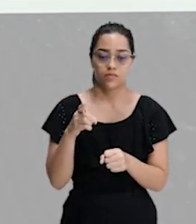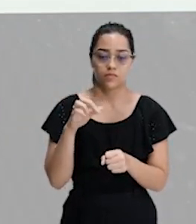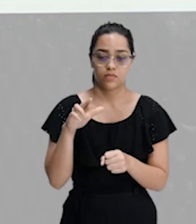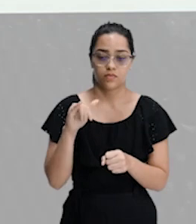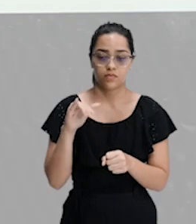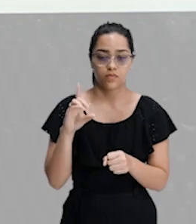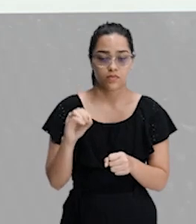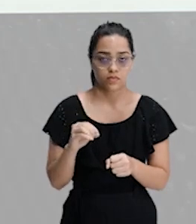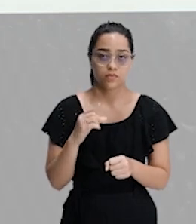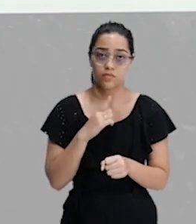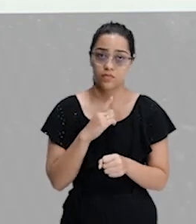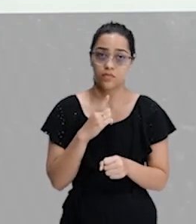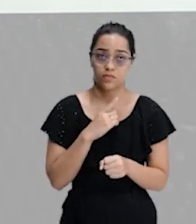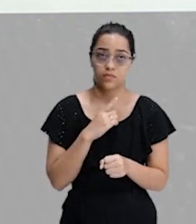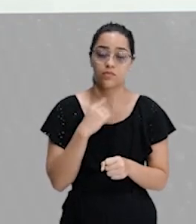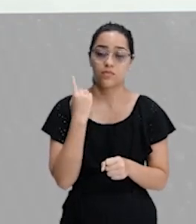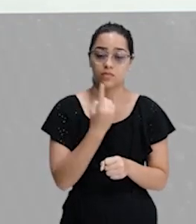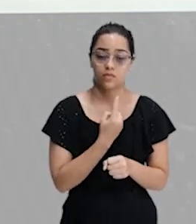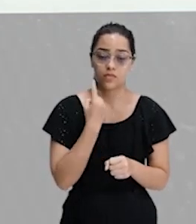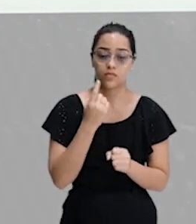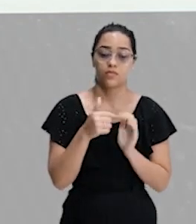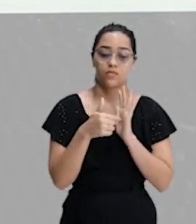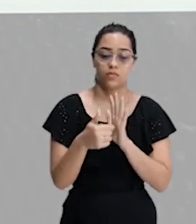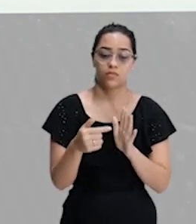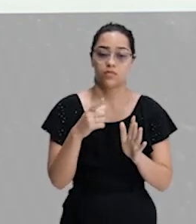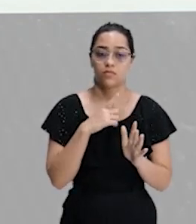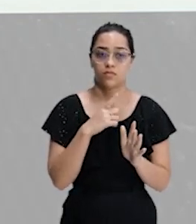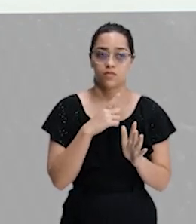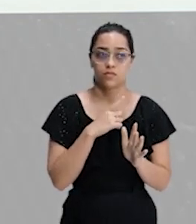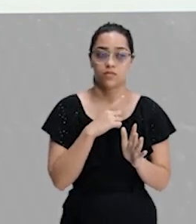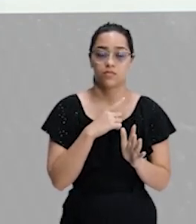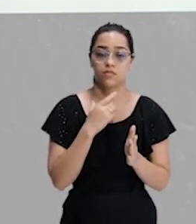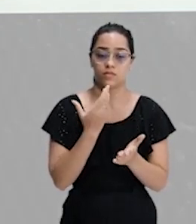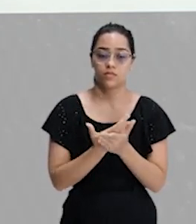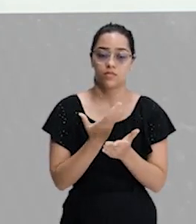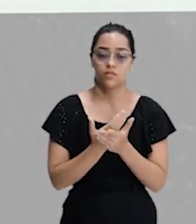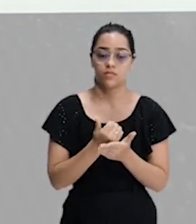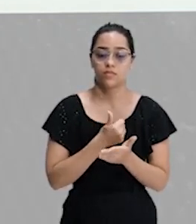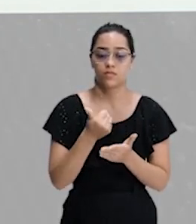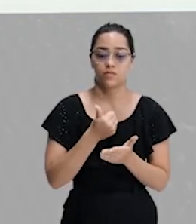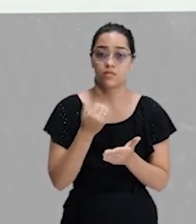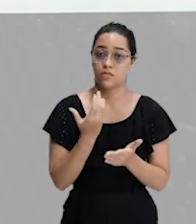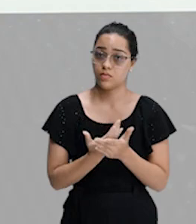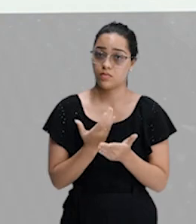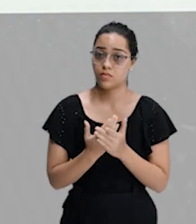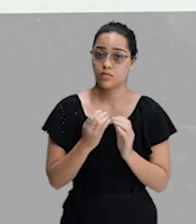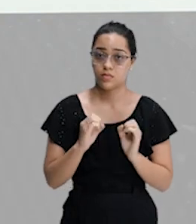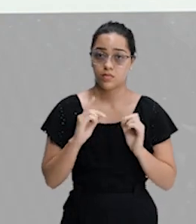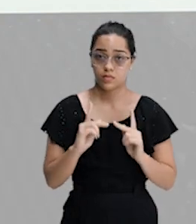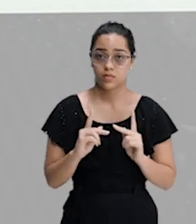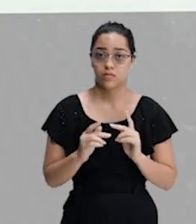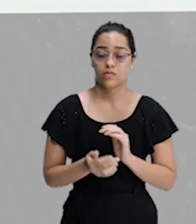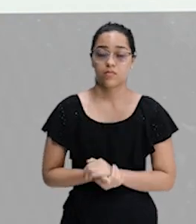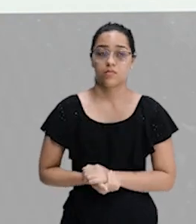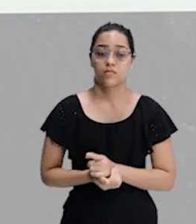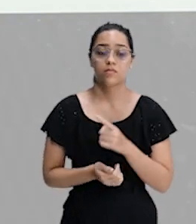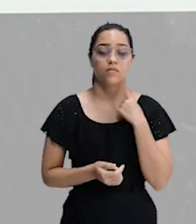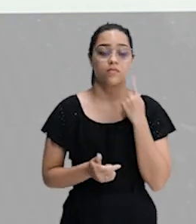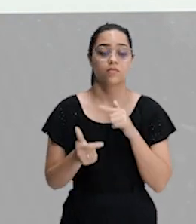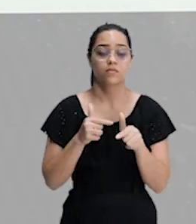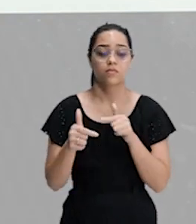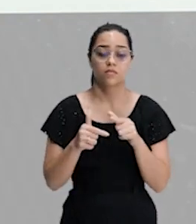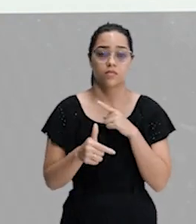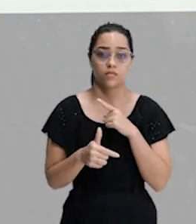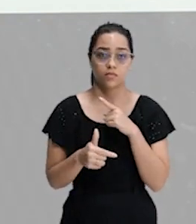aula de exercício onde nós aplicamos as fórmulas que nós estudamos na primeira aula, tá? Na aula de hoje a gente vai trabalhar